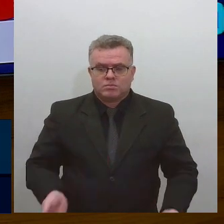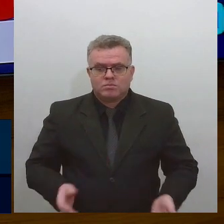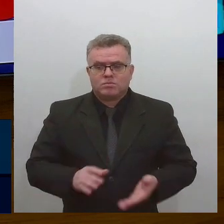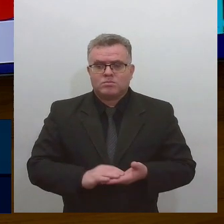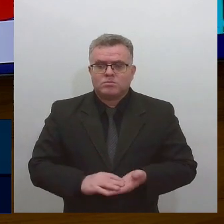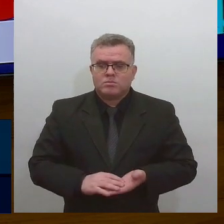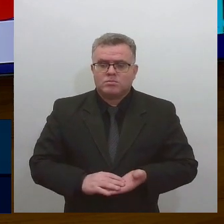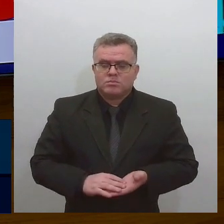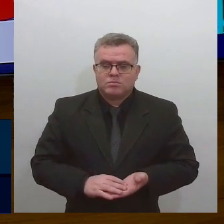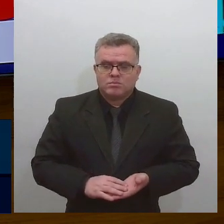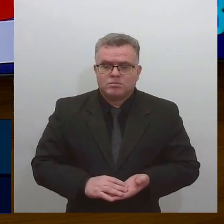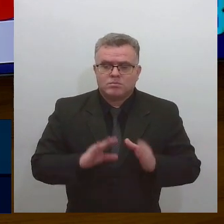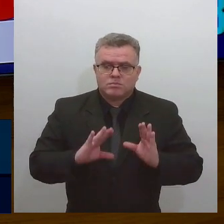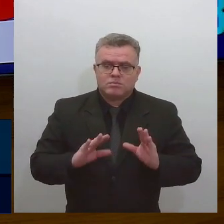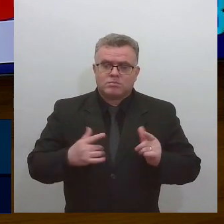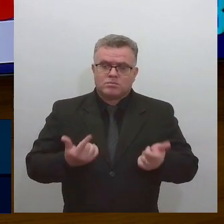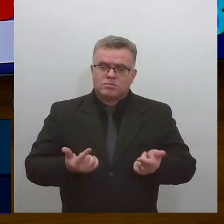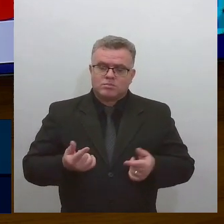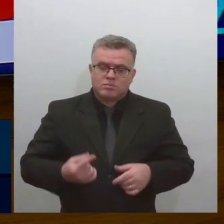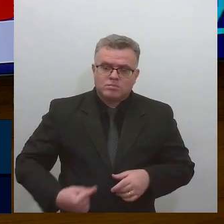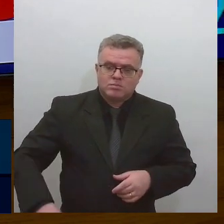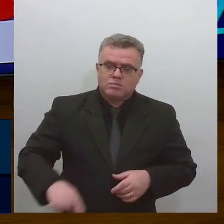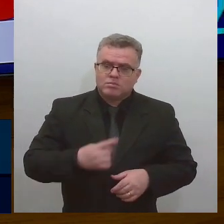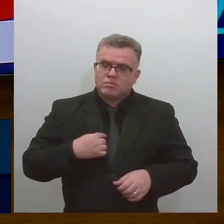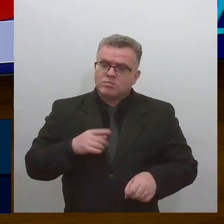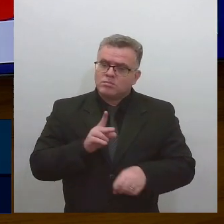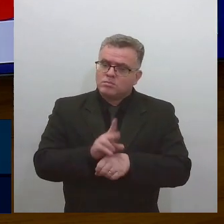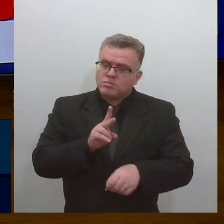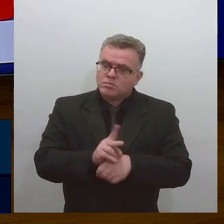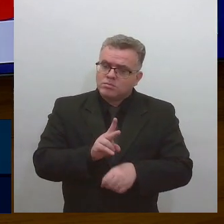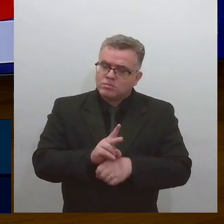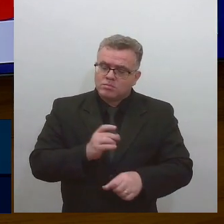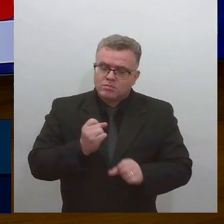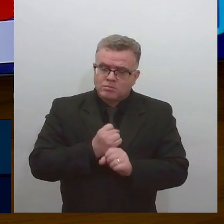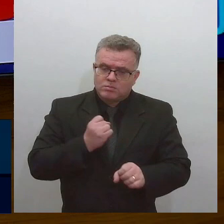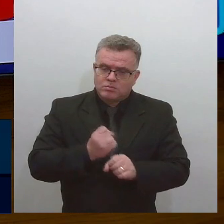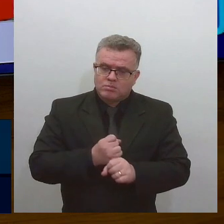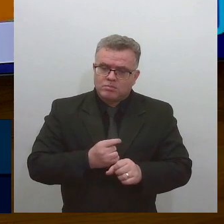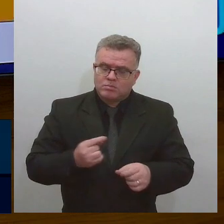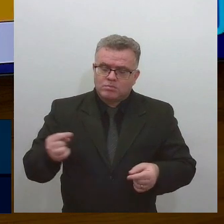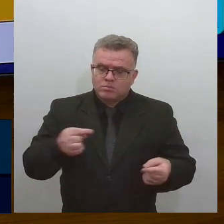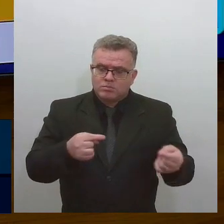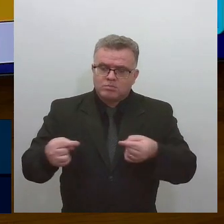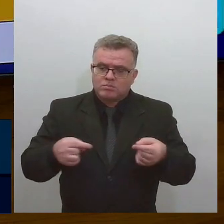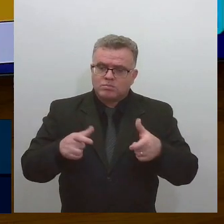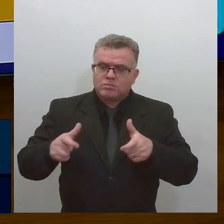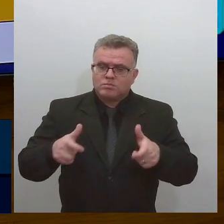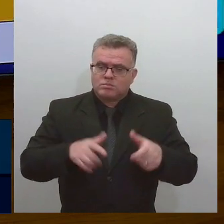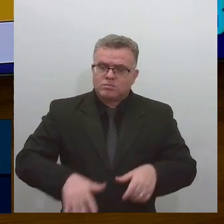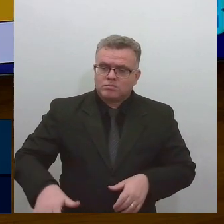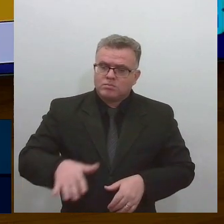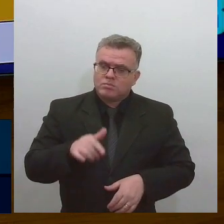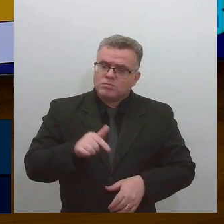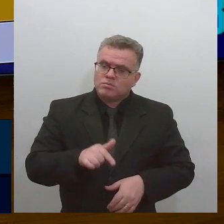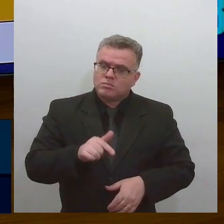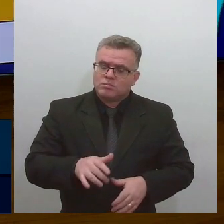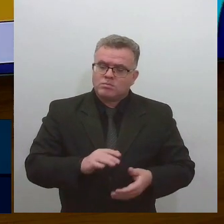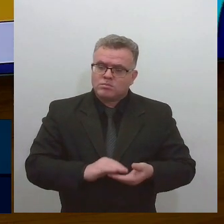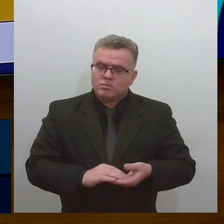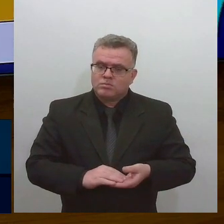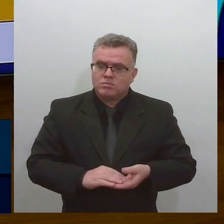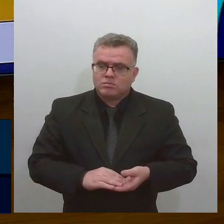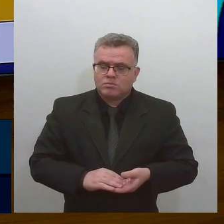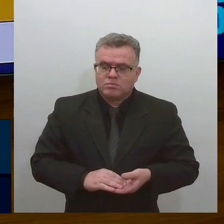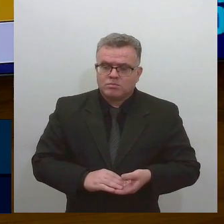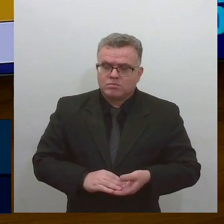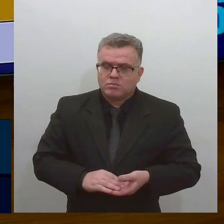manutenção e a sinalização de toda a malha sob jurisdição do denite aqui no estado